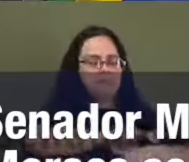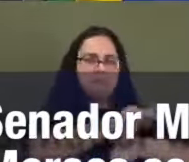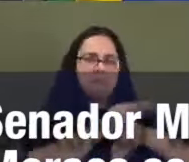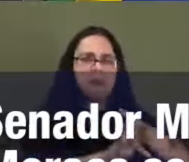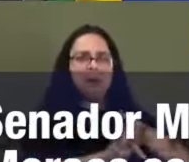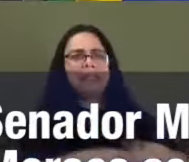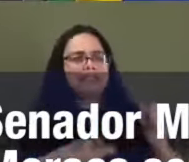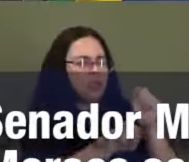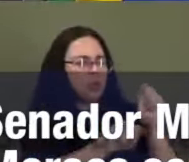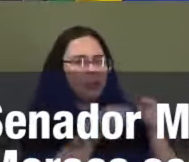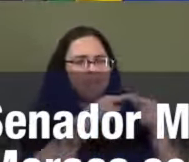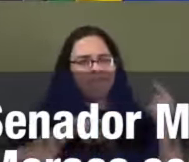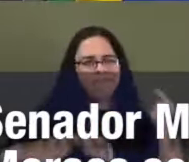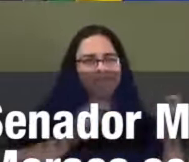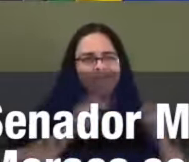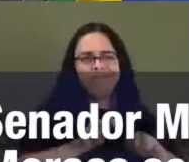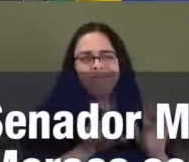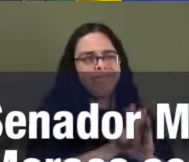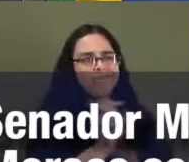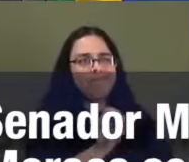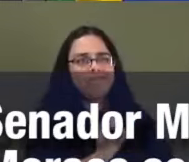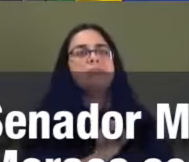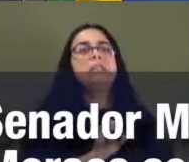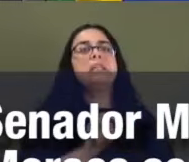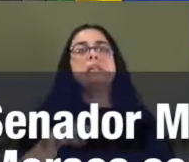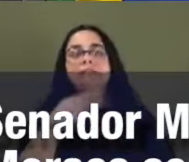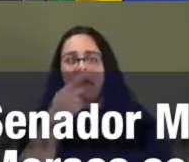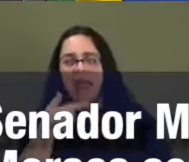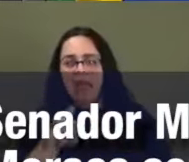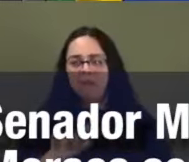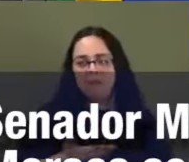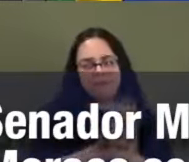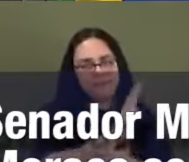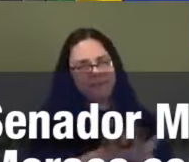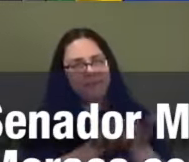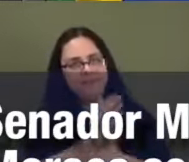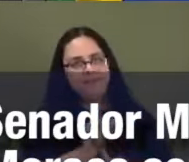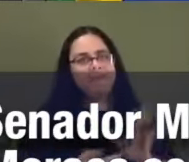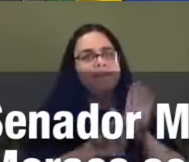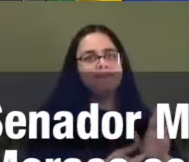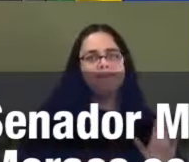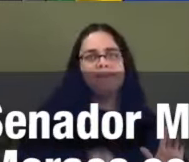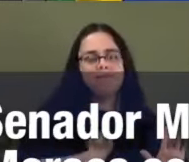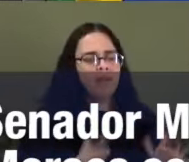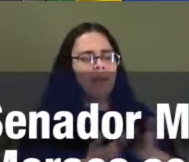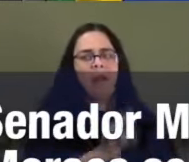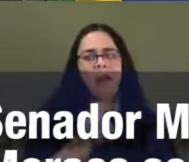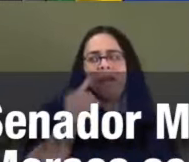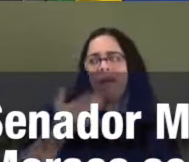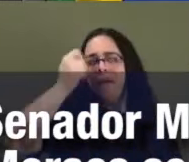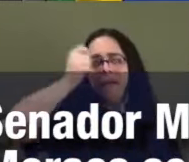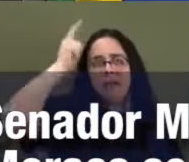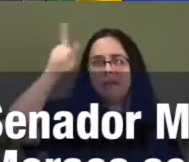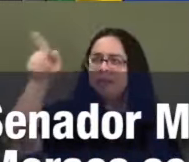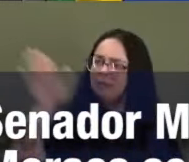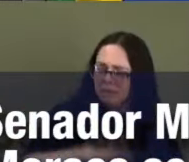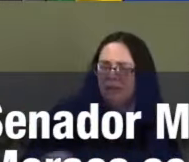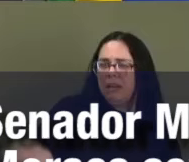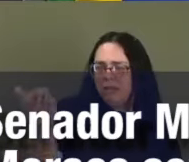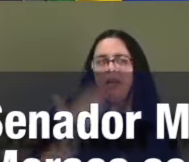denúncias sem nexo, sem cabimento, dizer que eu estava interferindo nas investigações. O Alexandre de Moraes estuda